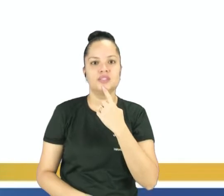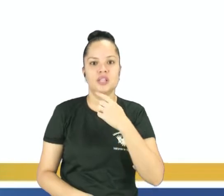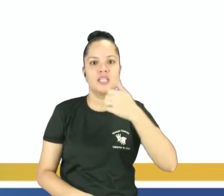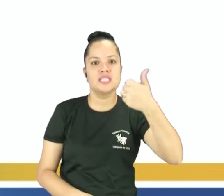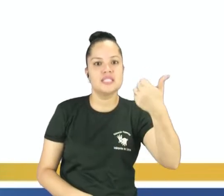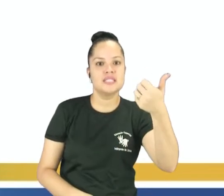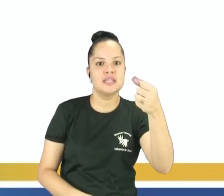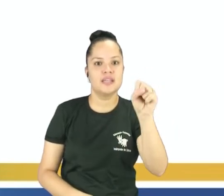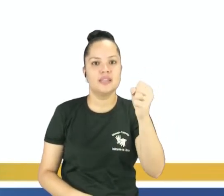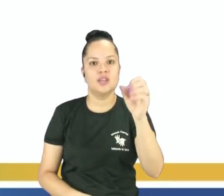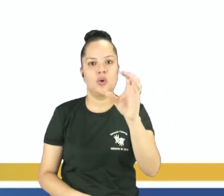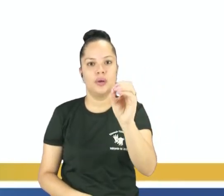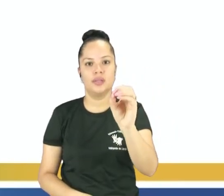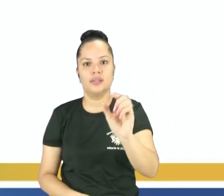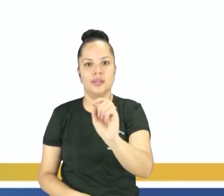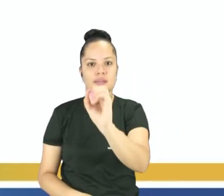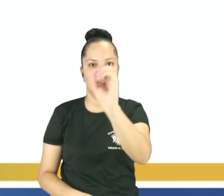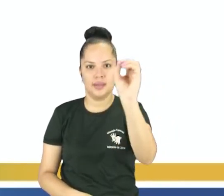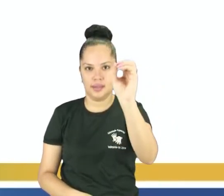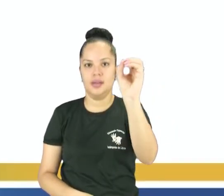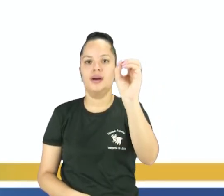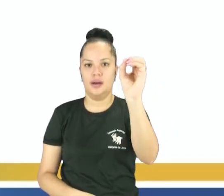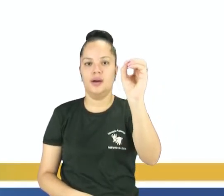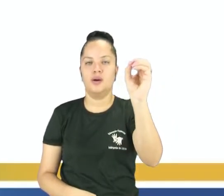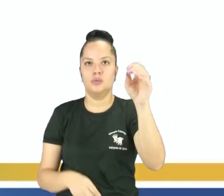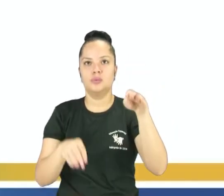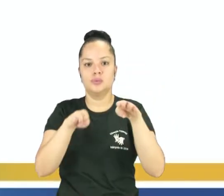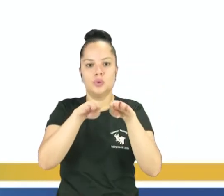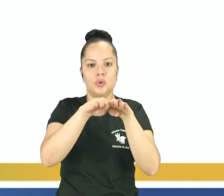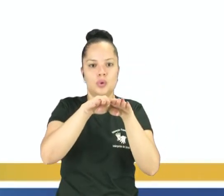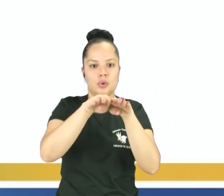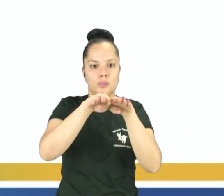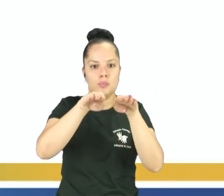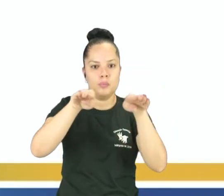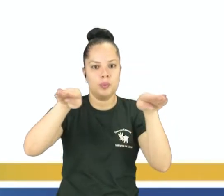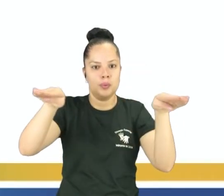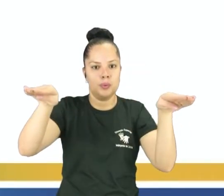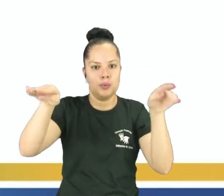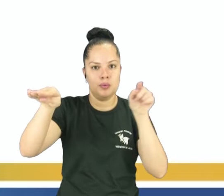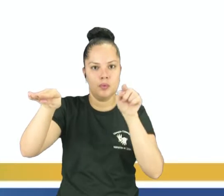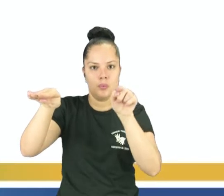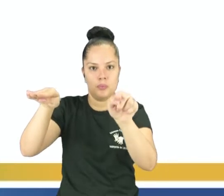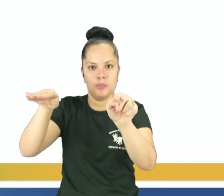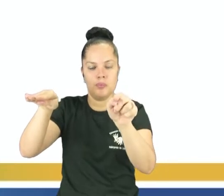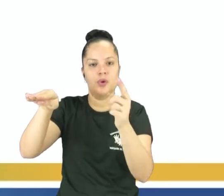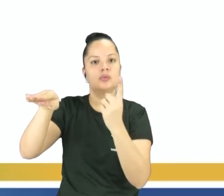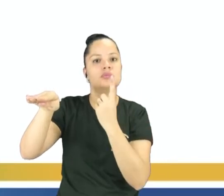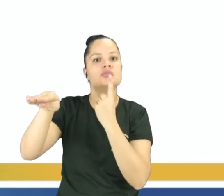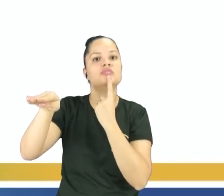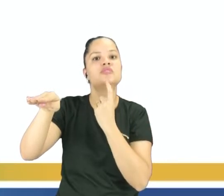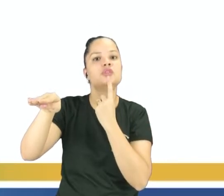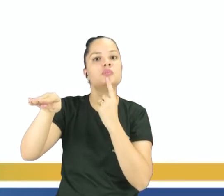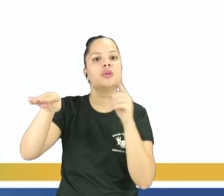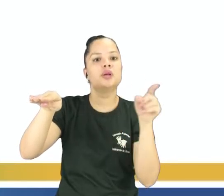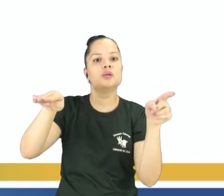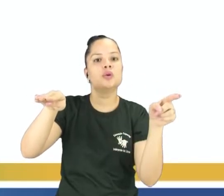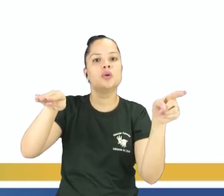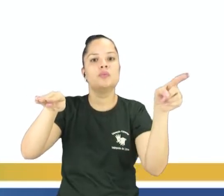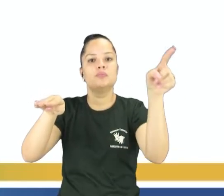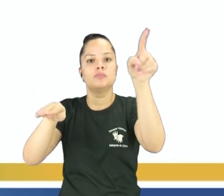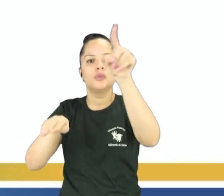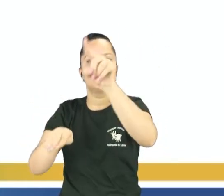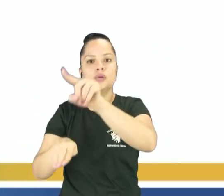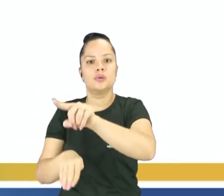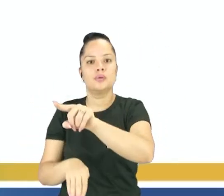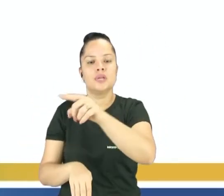sentido horário desse trapézio aqui. Então, essa imagem, ela é obtida através de uma rotação de 180 graus